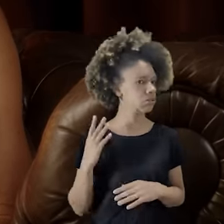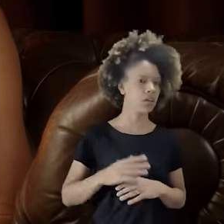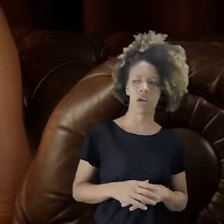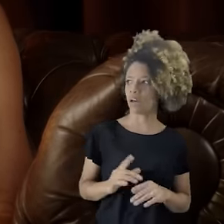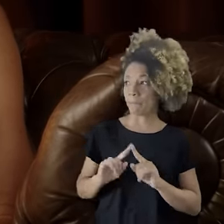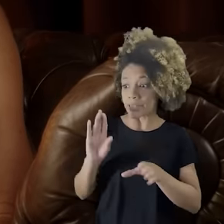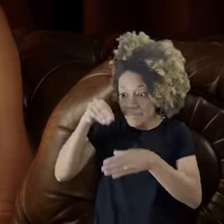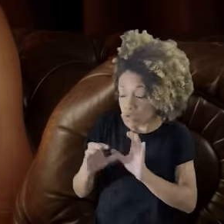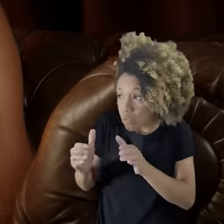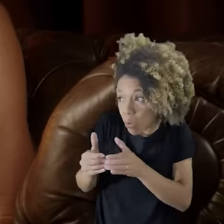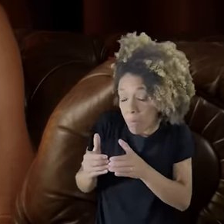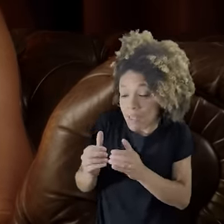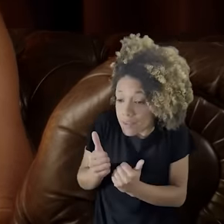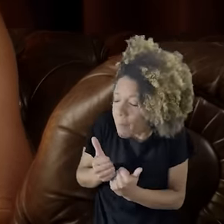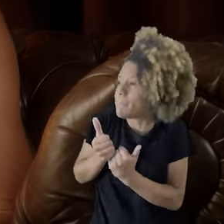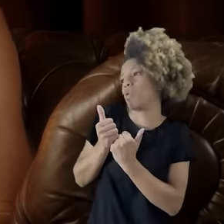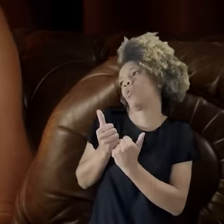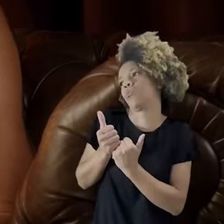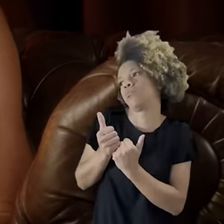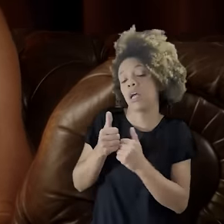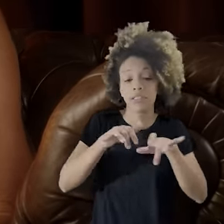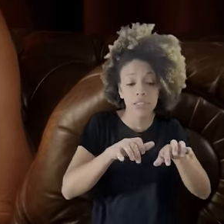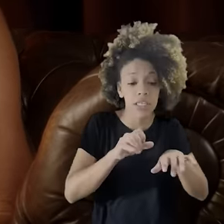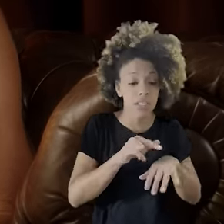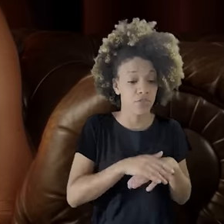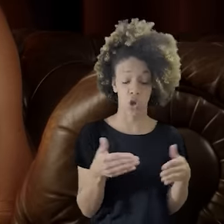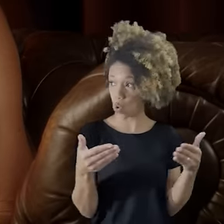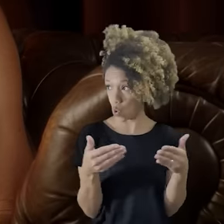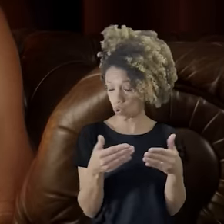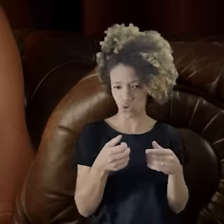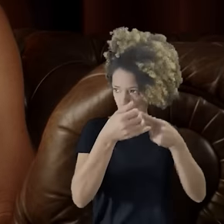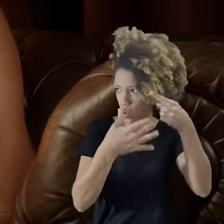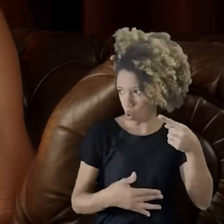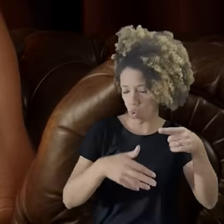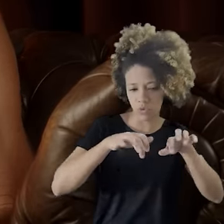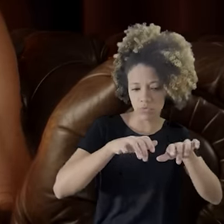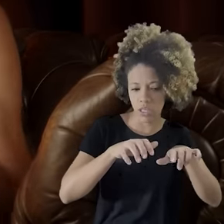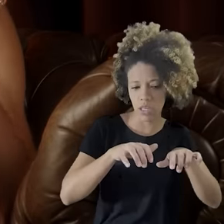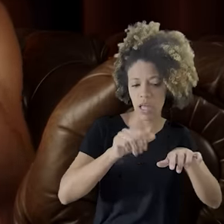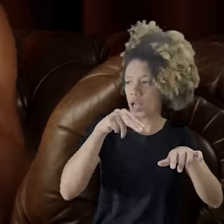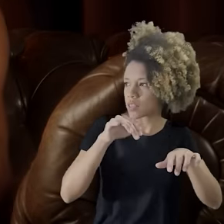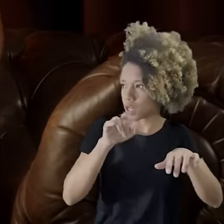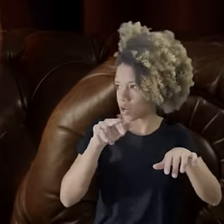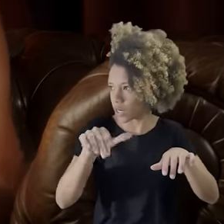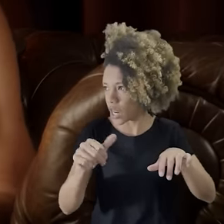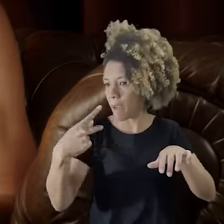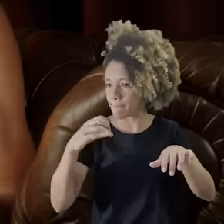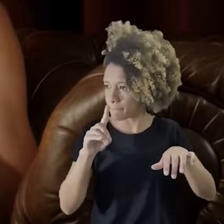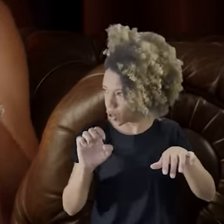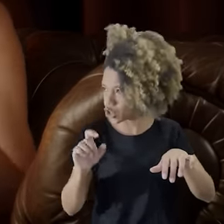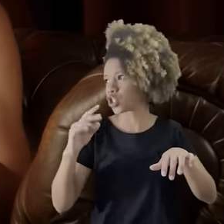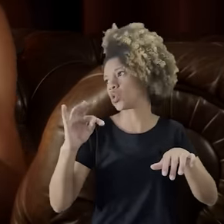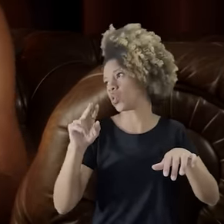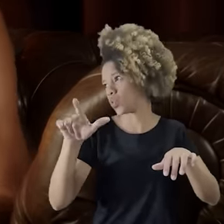só que teve uma comunidade que me apoiou aí ele escreveu assim se você for até no Google e escreveu tipo assim Ana cargo ali na porta de tudo